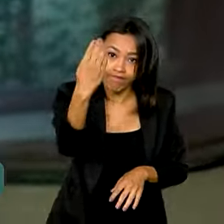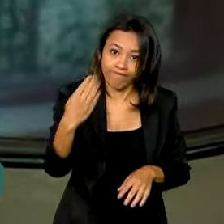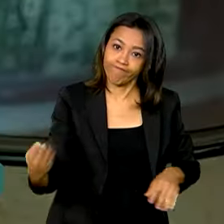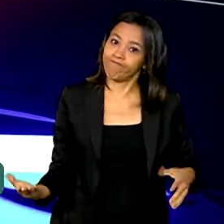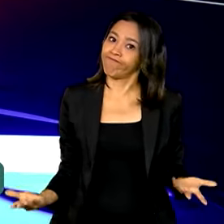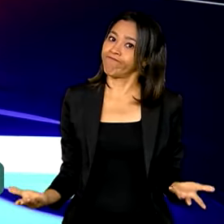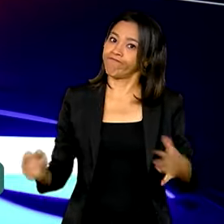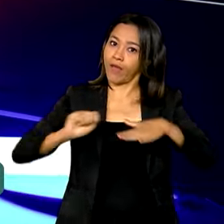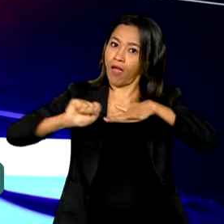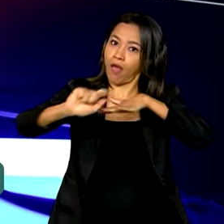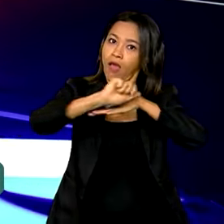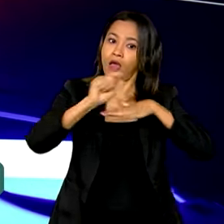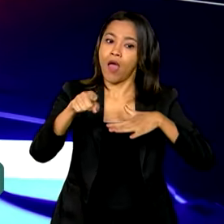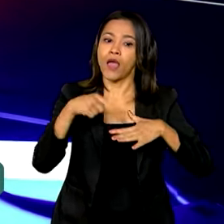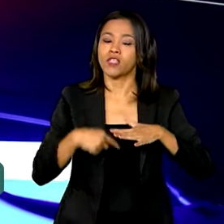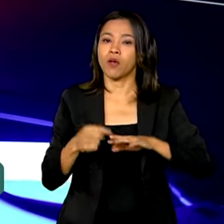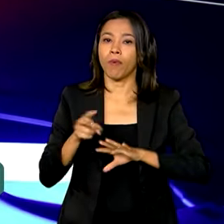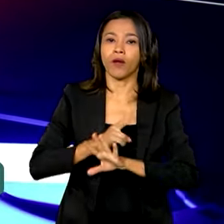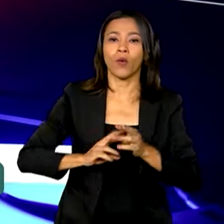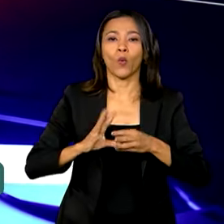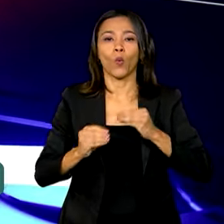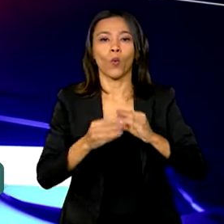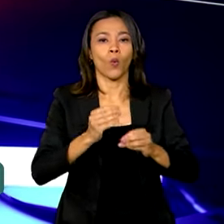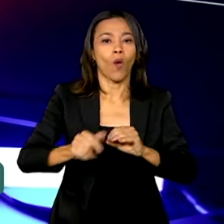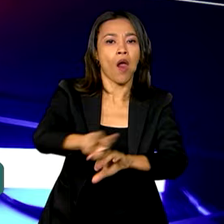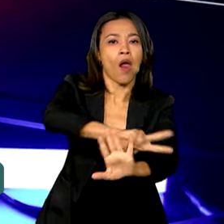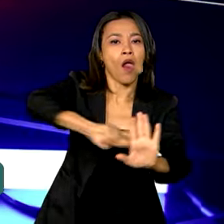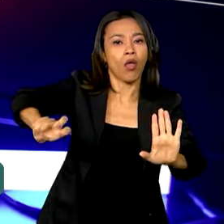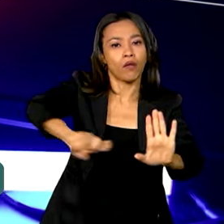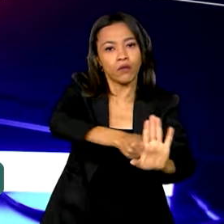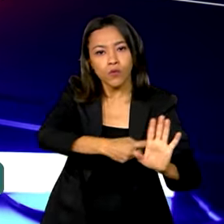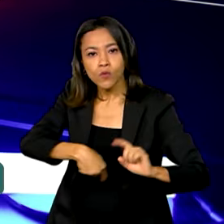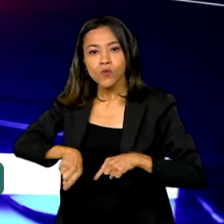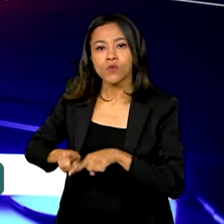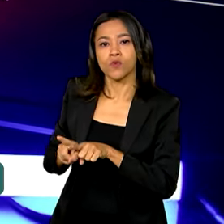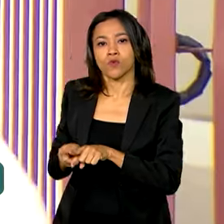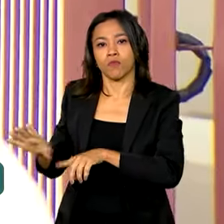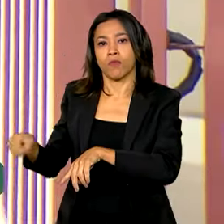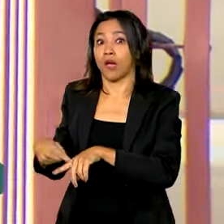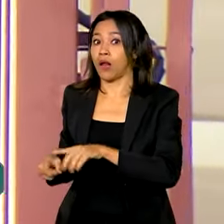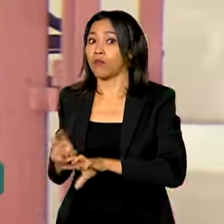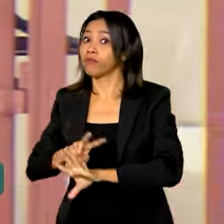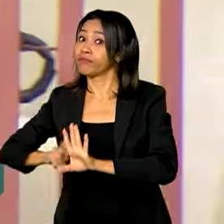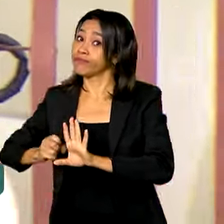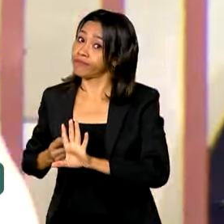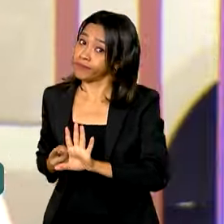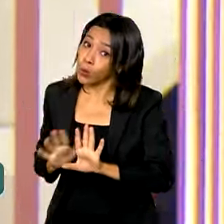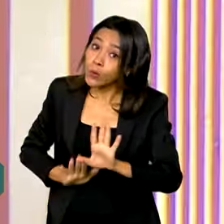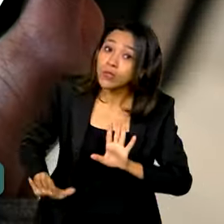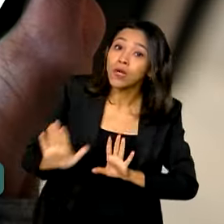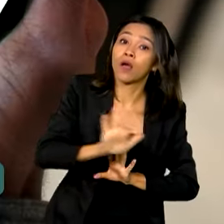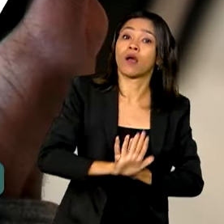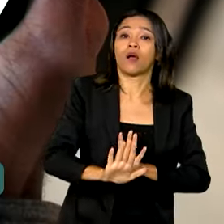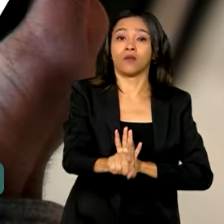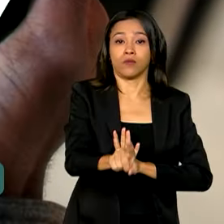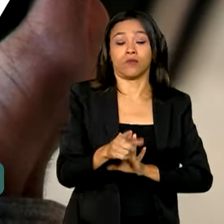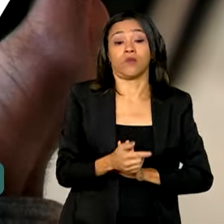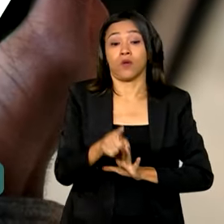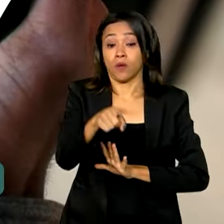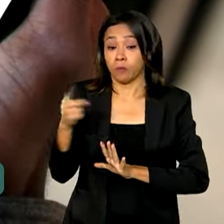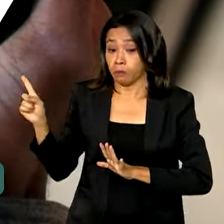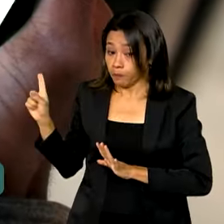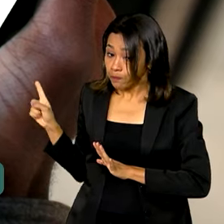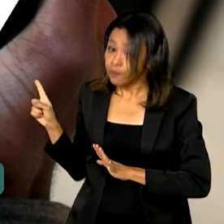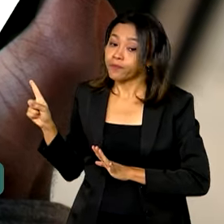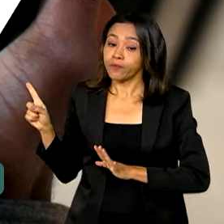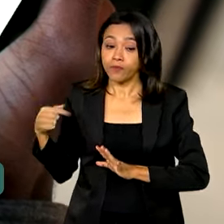e só servem para furtar dados que serão usados para aplicar golpes. O MDS alerta que mensagens